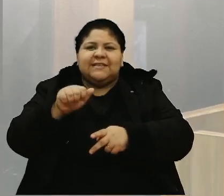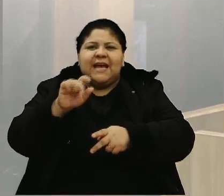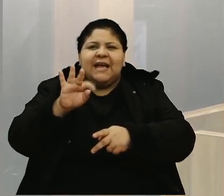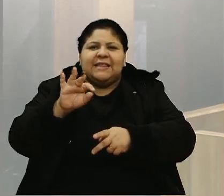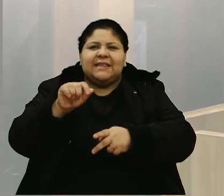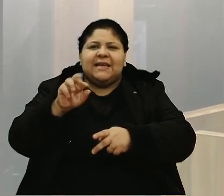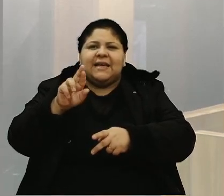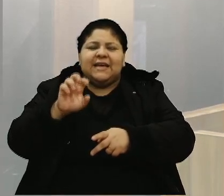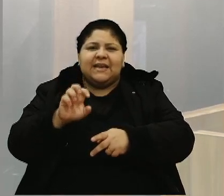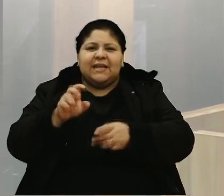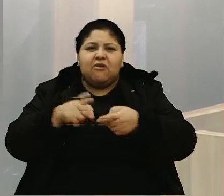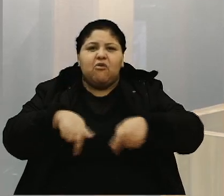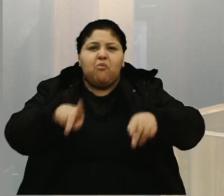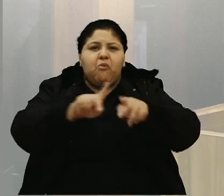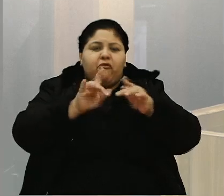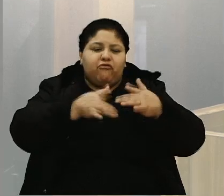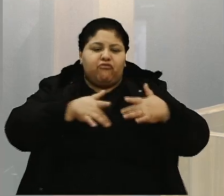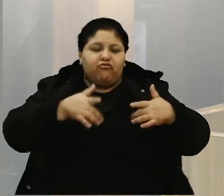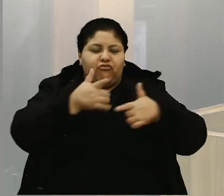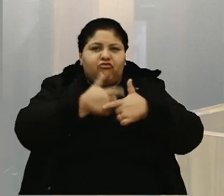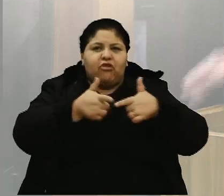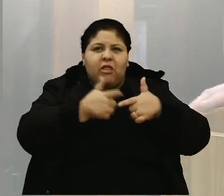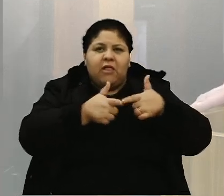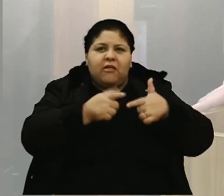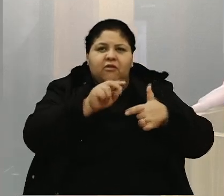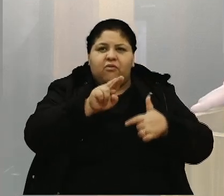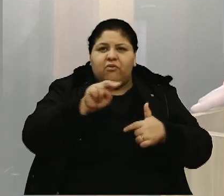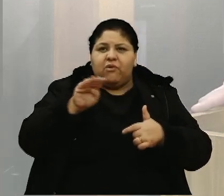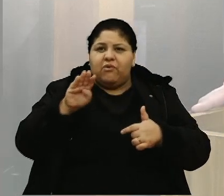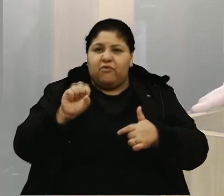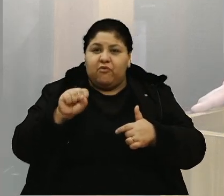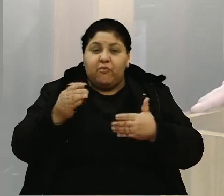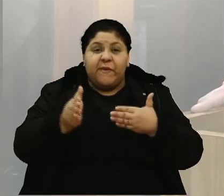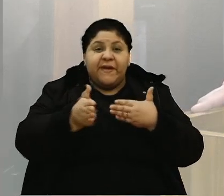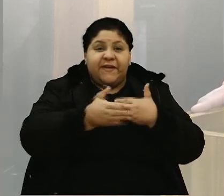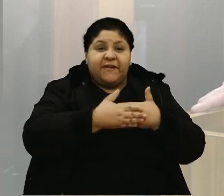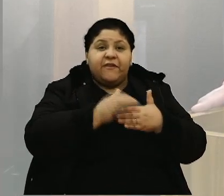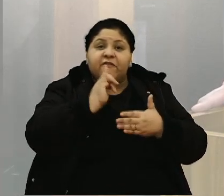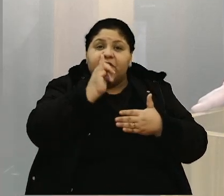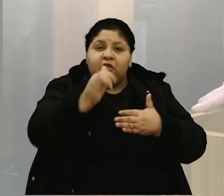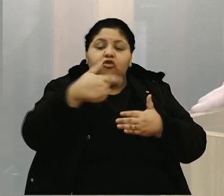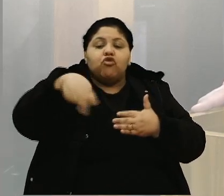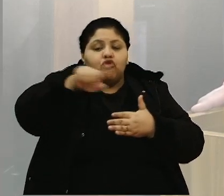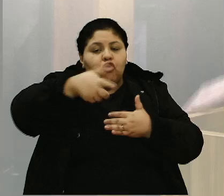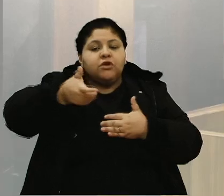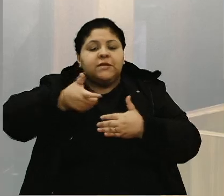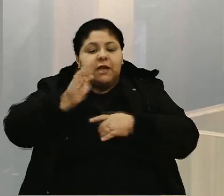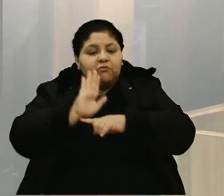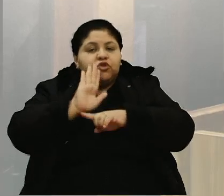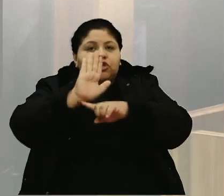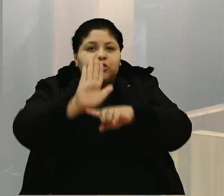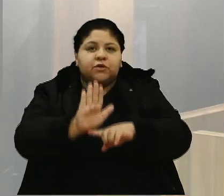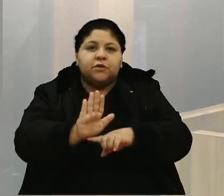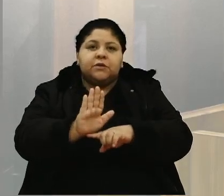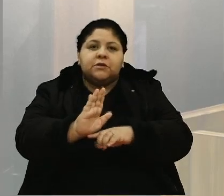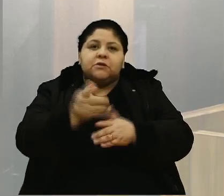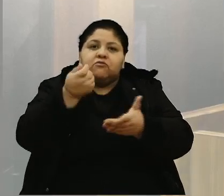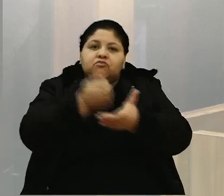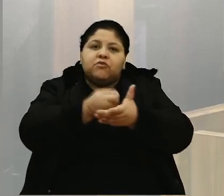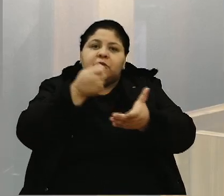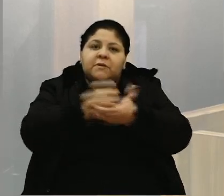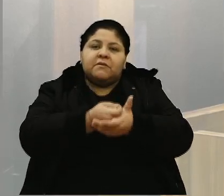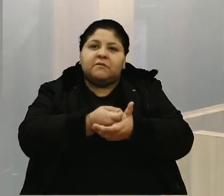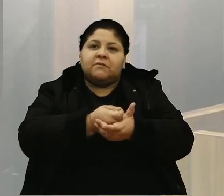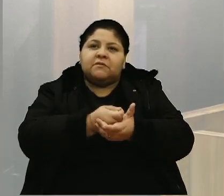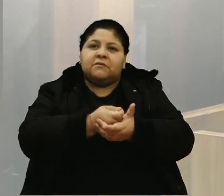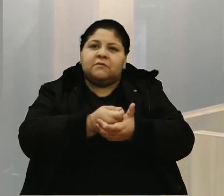um problema que existe numa UBS que está interditada e dizendo assim, ó, nós queremos ajudar, nós queremos pagar, nós queremos bancar,